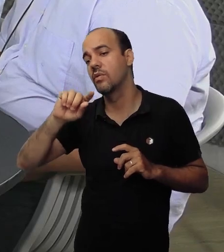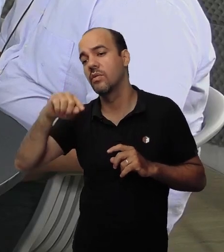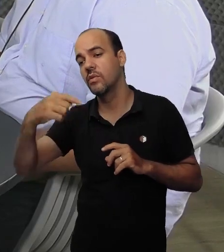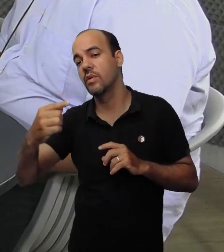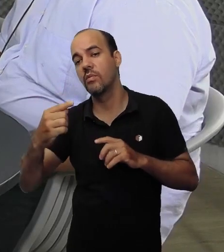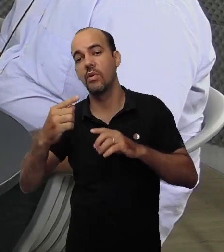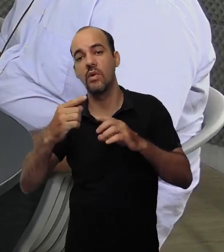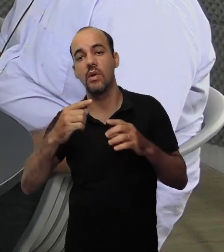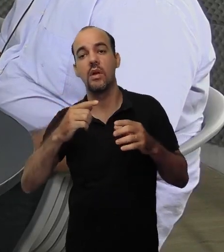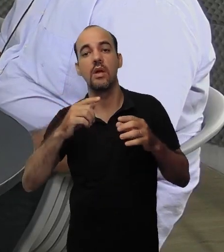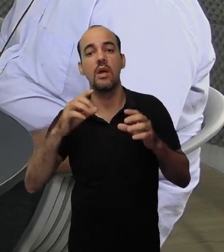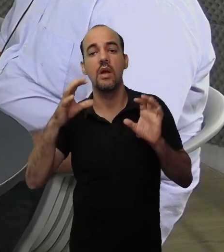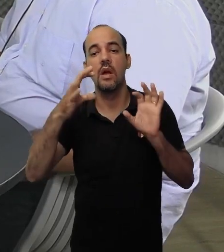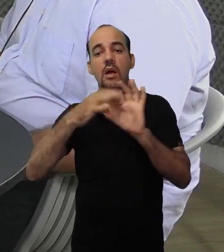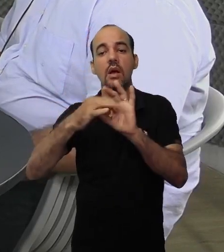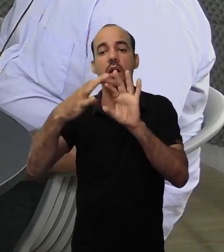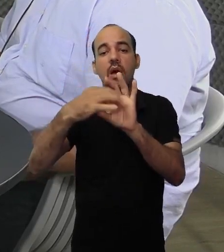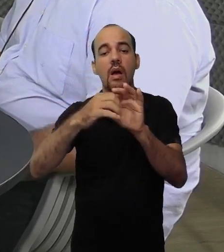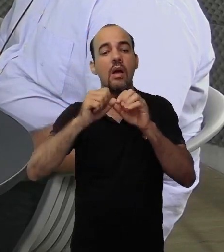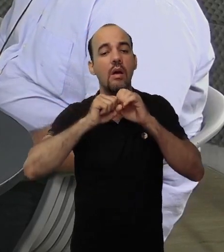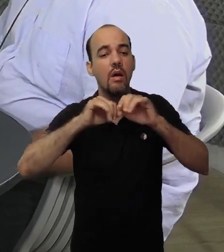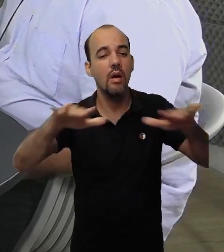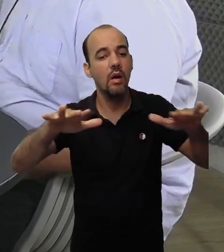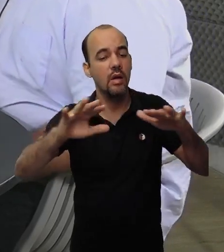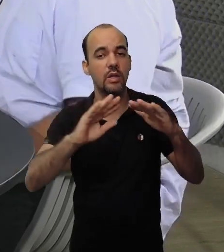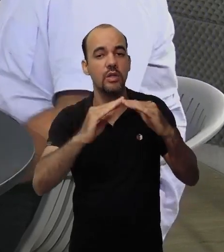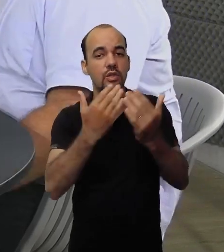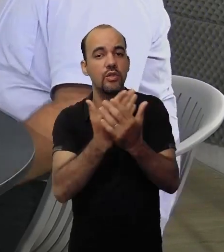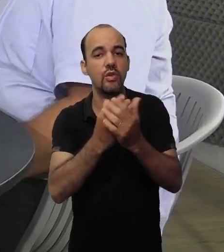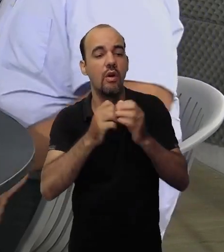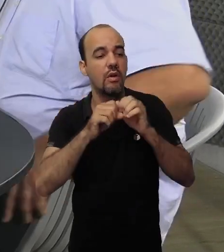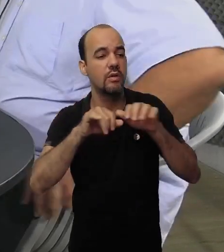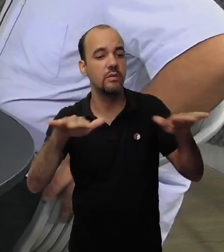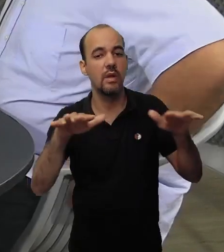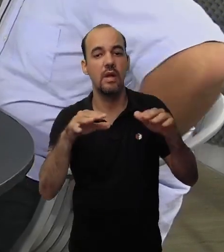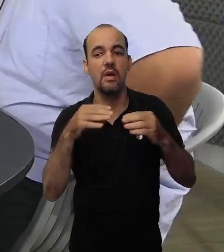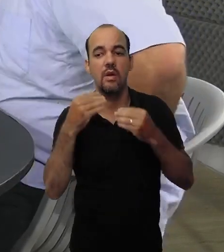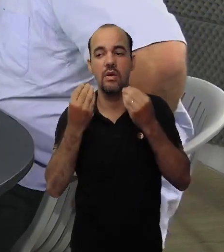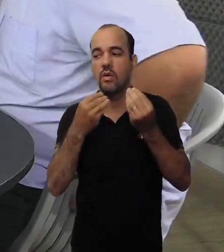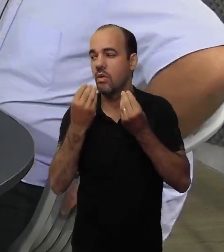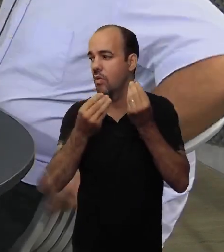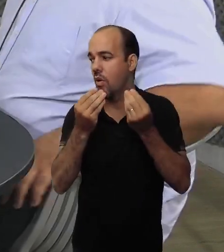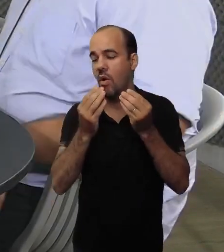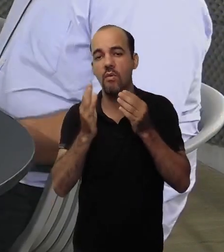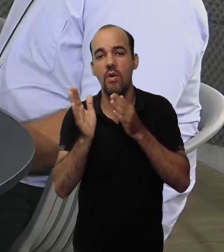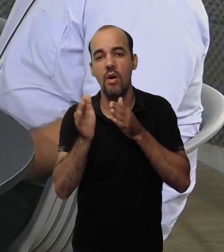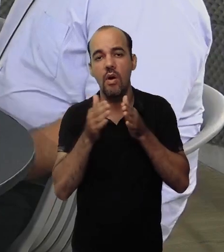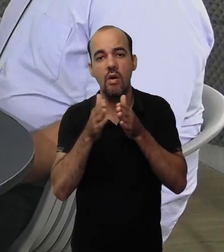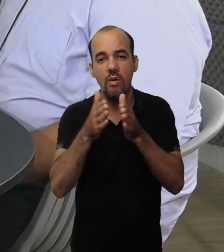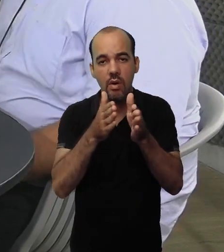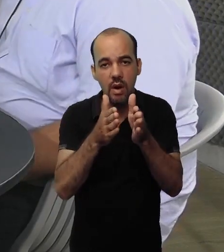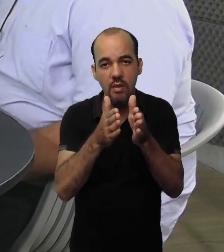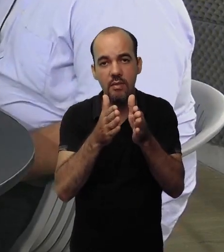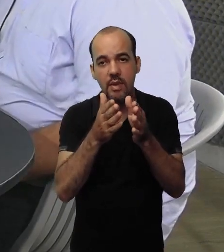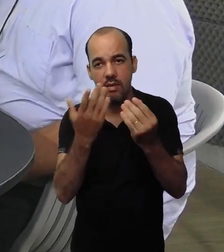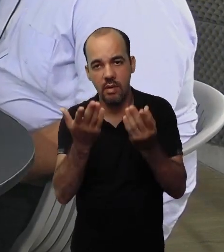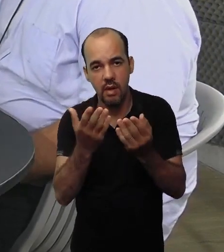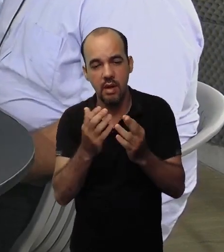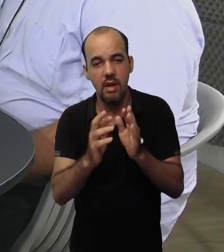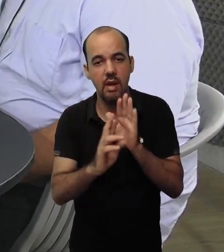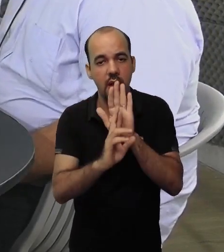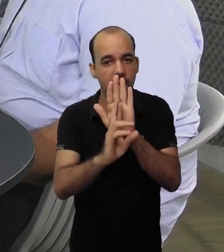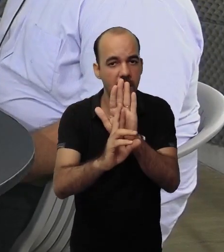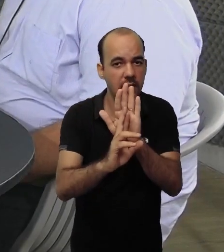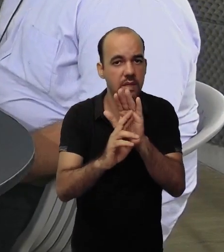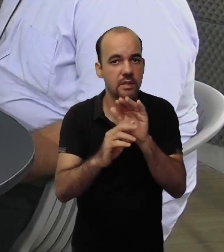chegue às outras escolas? Como é que seria feito esse caminho? Seria através de representação?